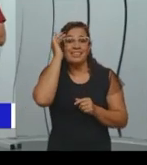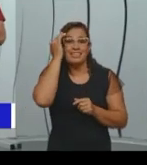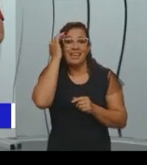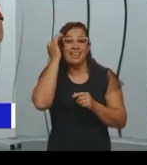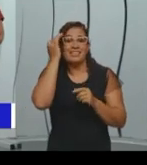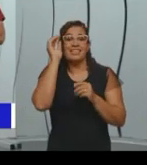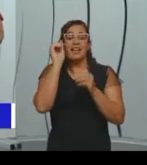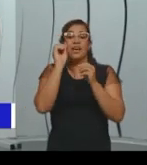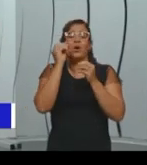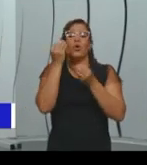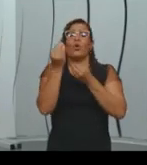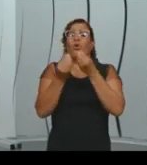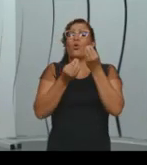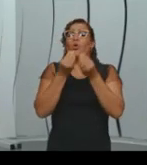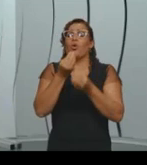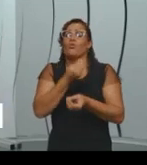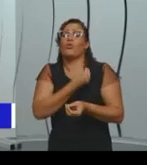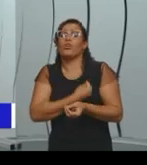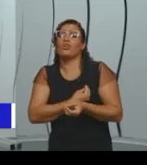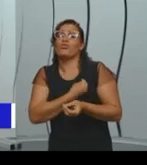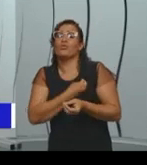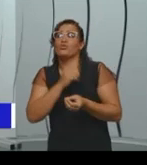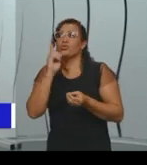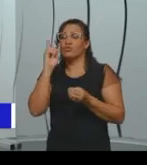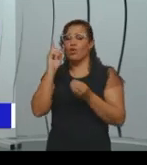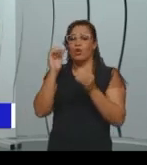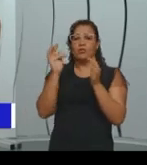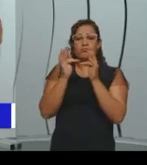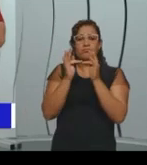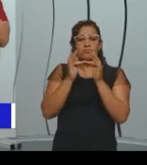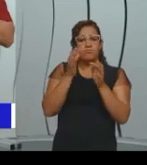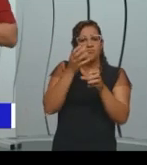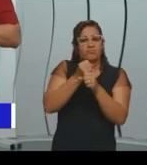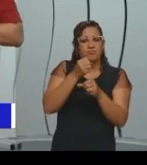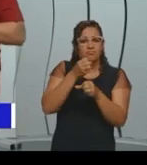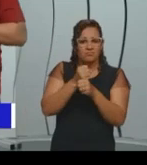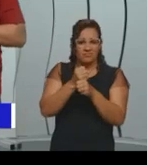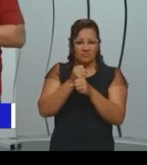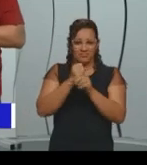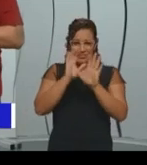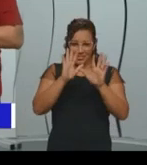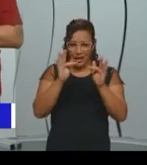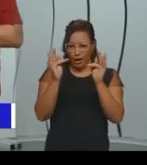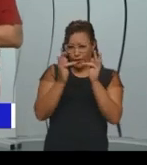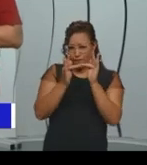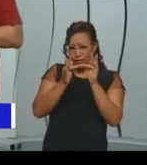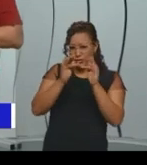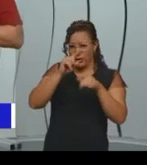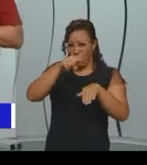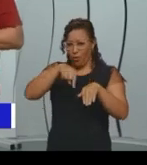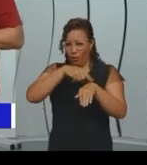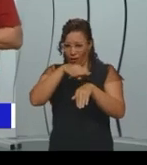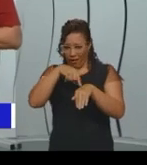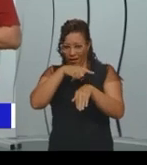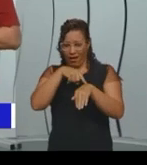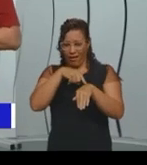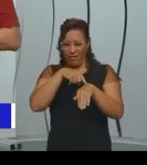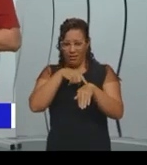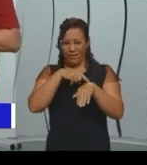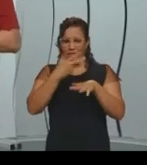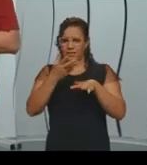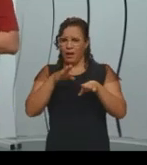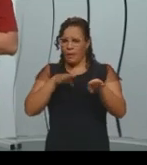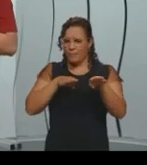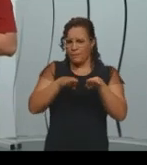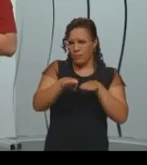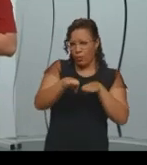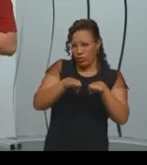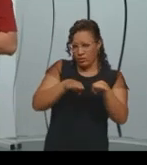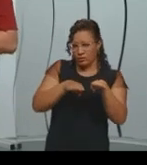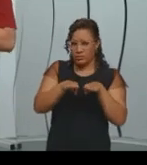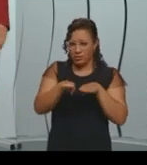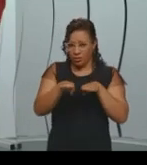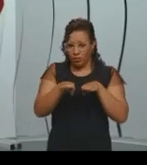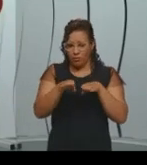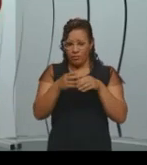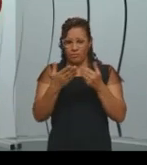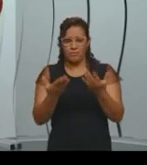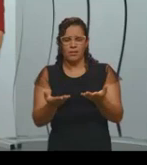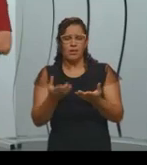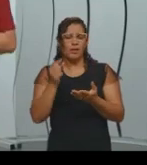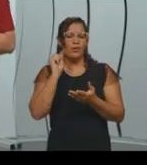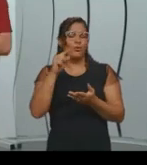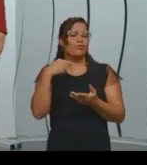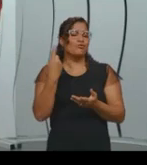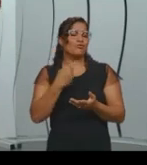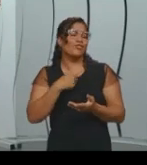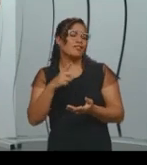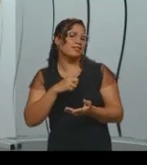está por trás daquela função, ok? No caso de uma função horária da posição no movimento acelerado, o que